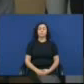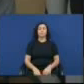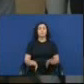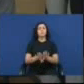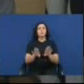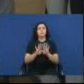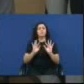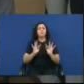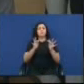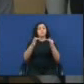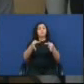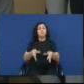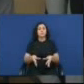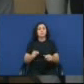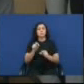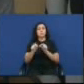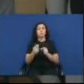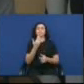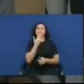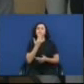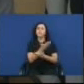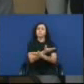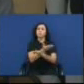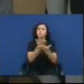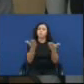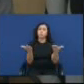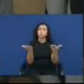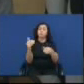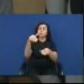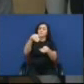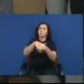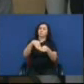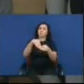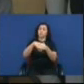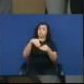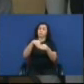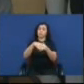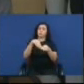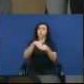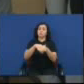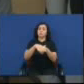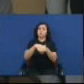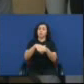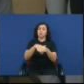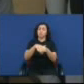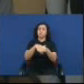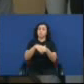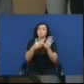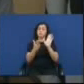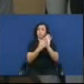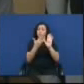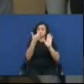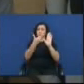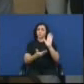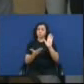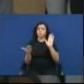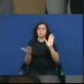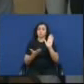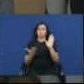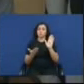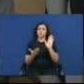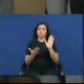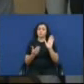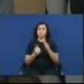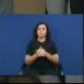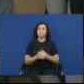Encerramos pedindo aos senhores e senhoras que, além de votarem aqui aquilo que lhe é proposto hoje,